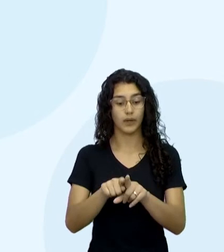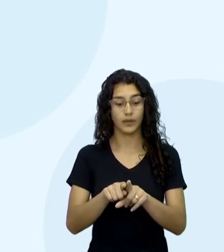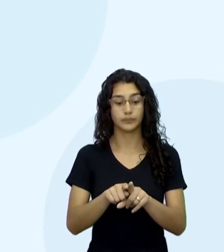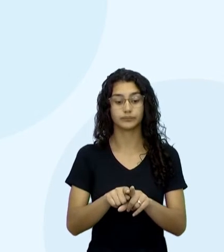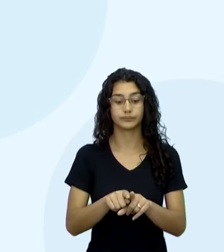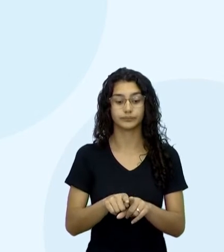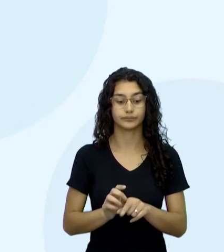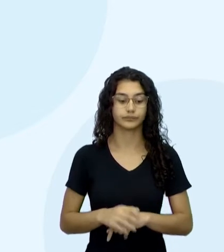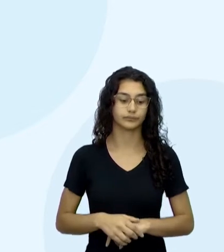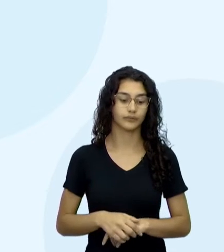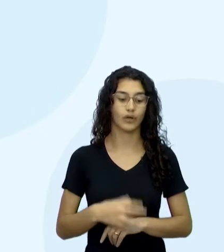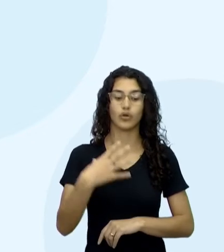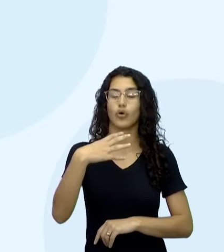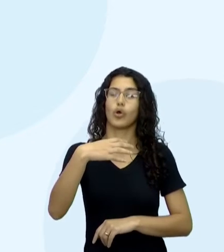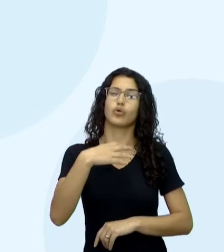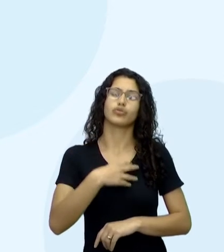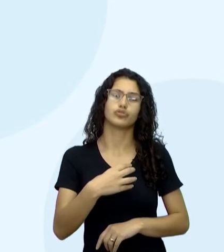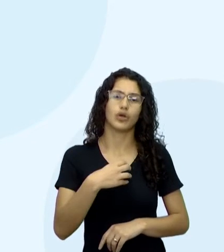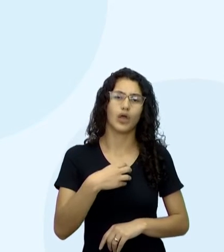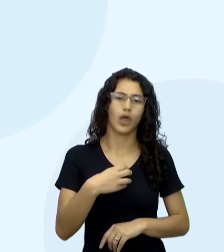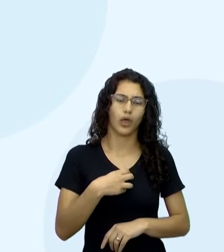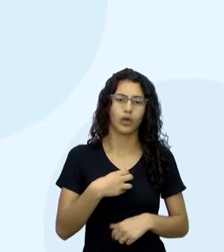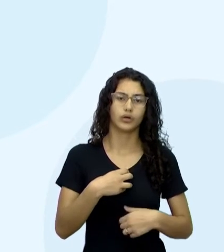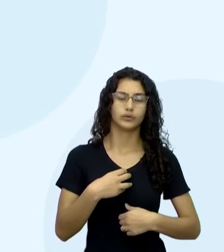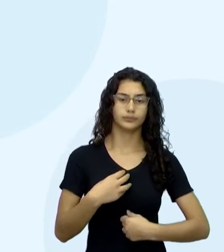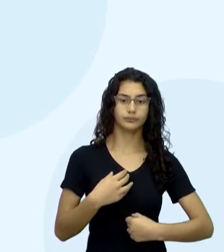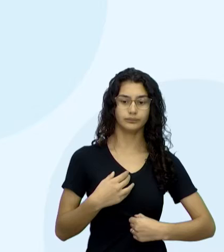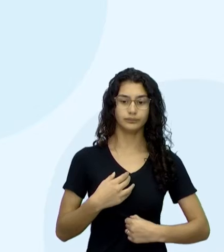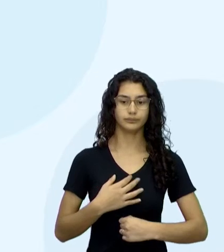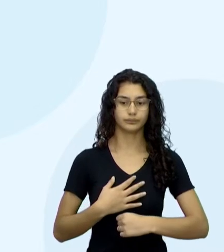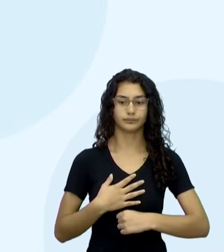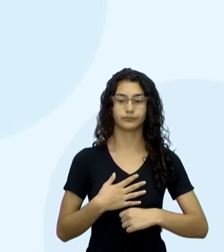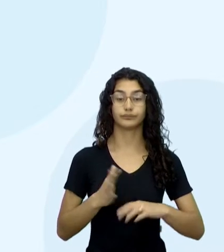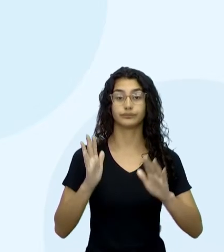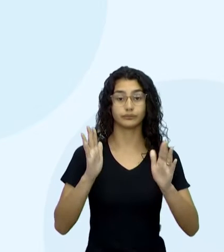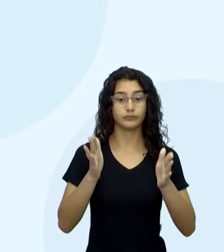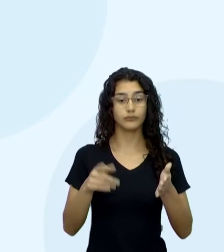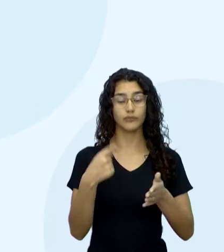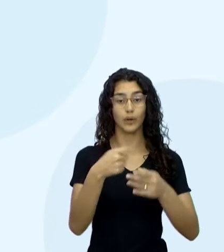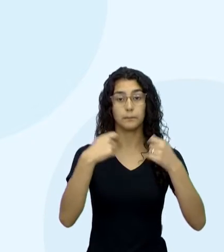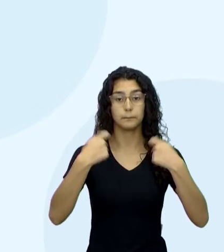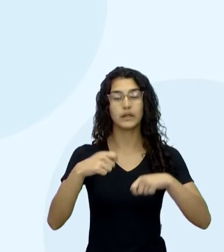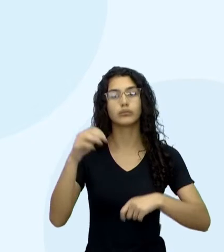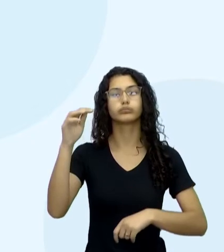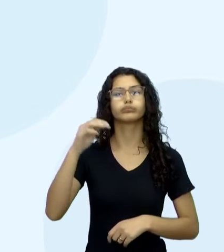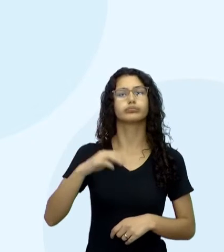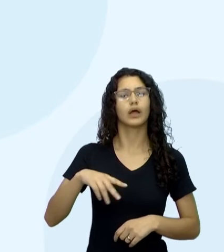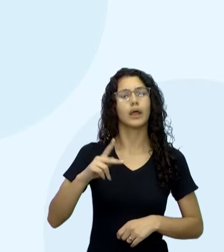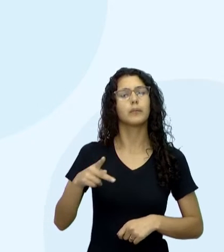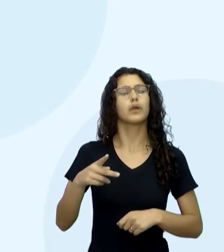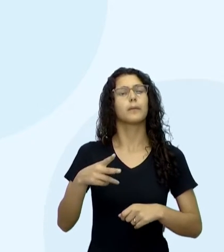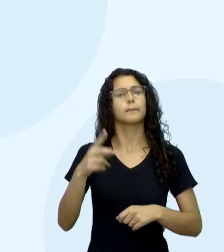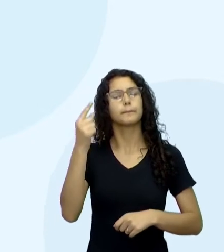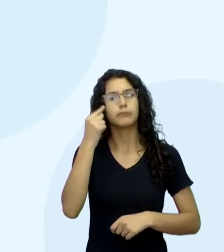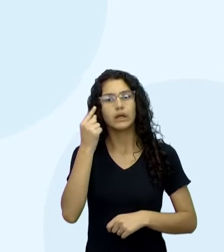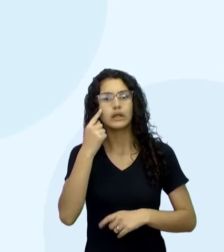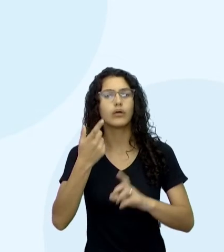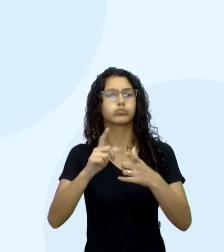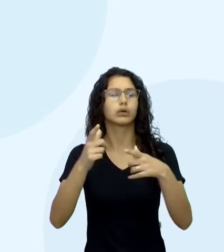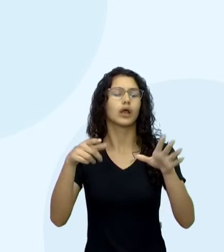pessoal de uma tal forma em que hoje eh a gente precisa efetivamente se preocupar